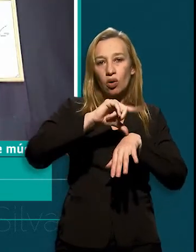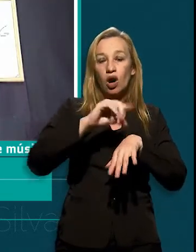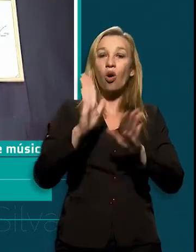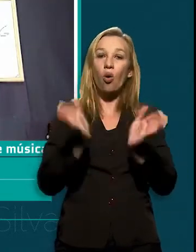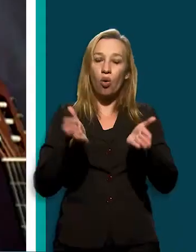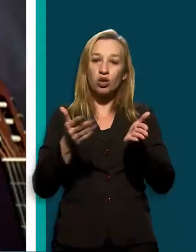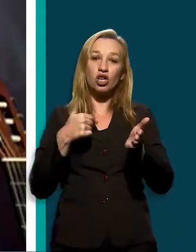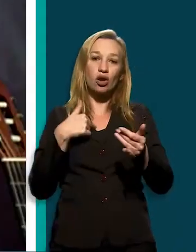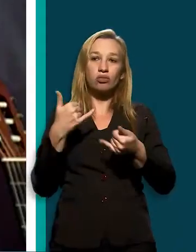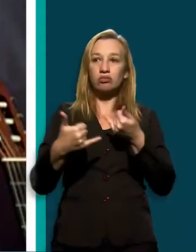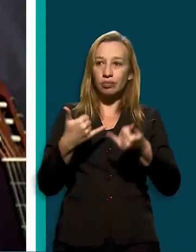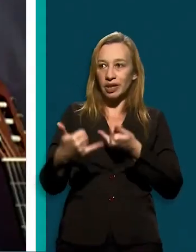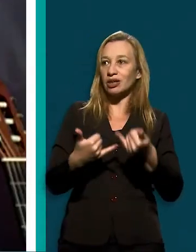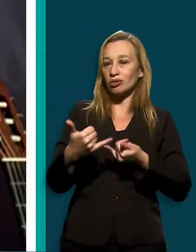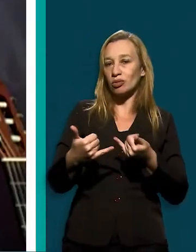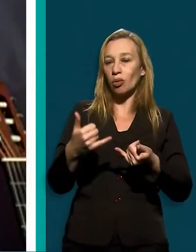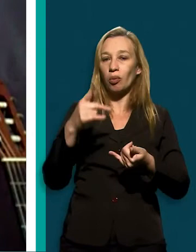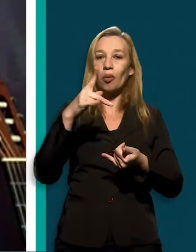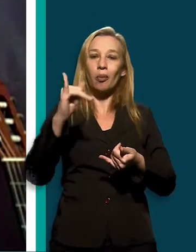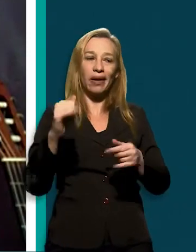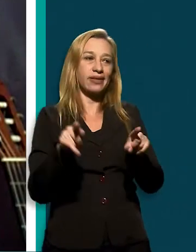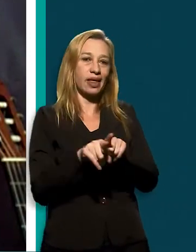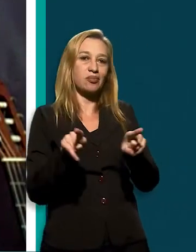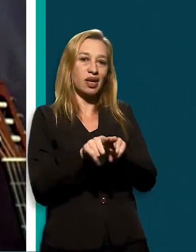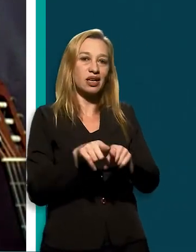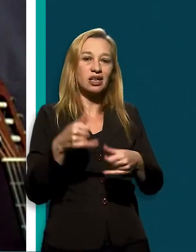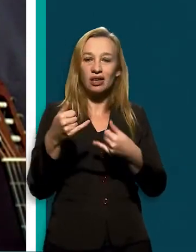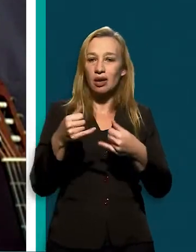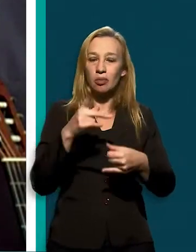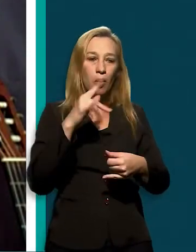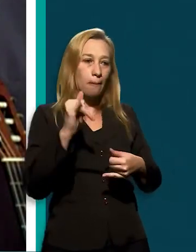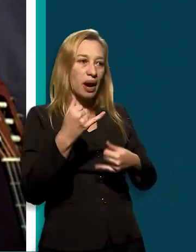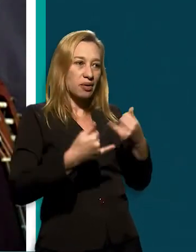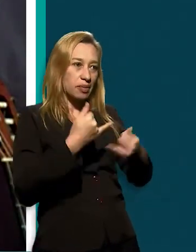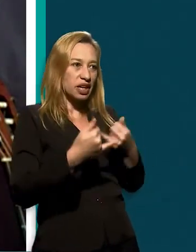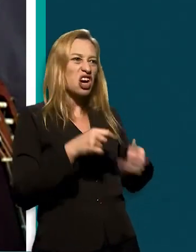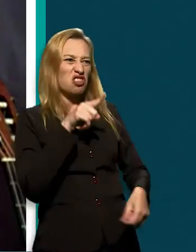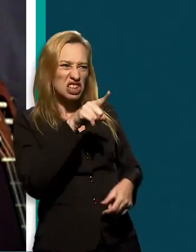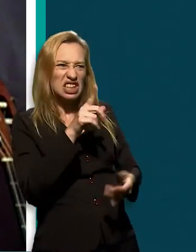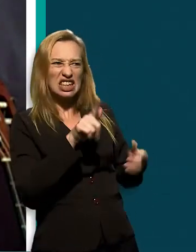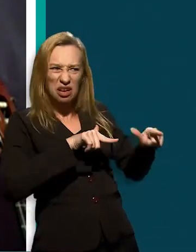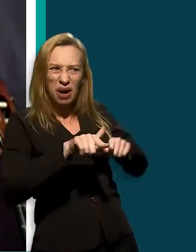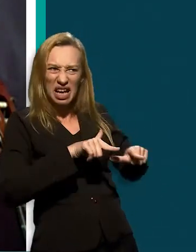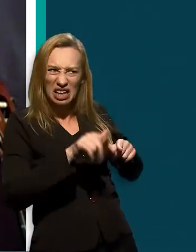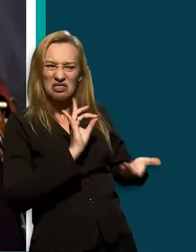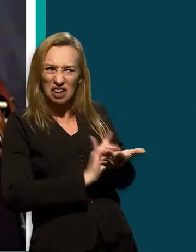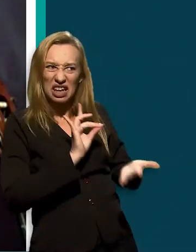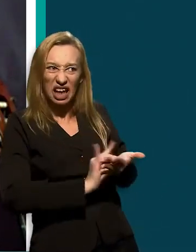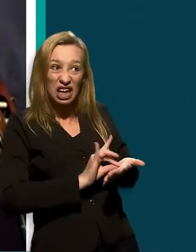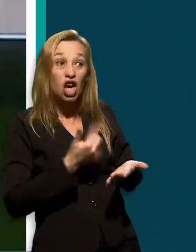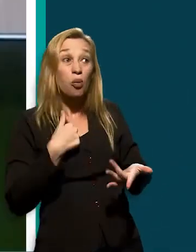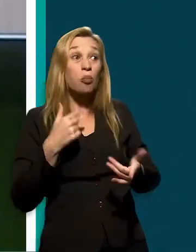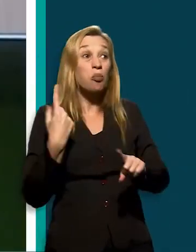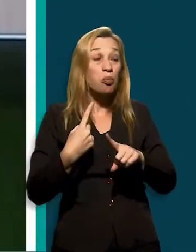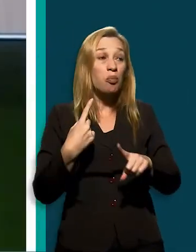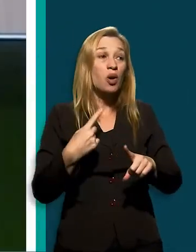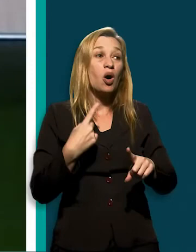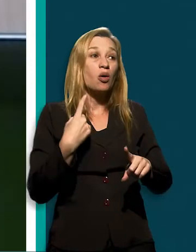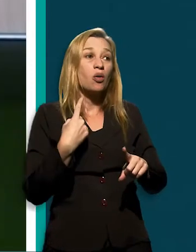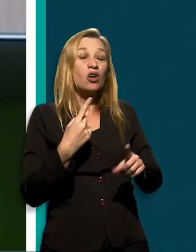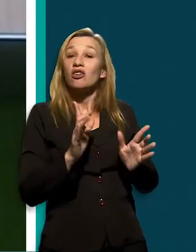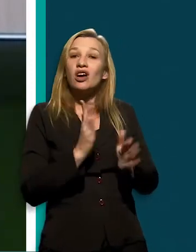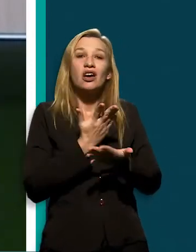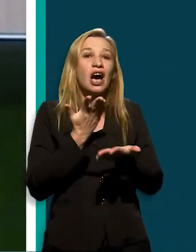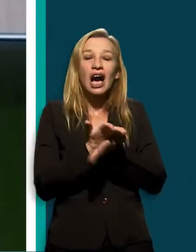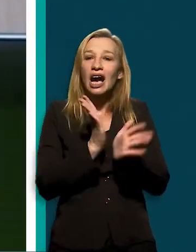em dia, eu costumo brincar, né? Meu pai até brinca comigo. Aí meu pai fala assim, você está trabalhando mesmo? Porque